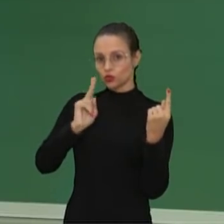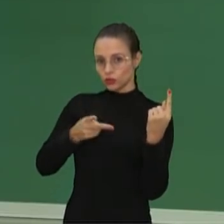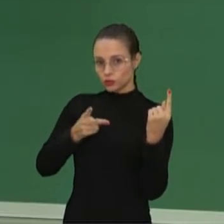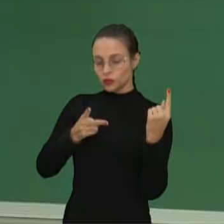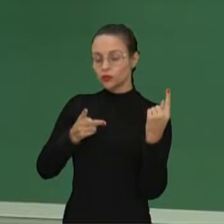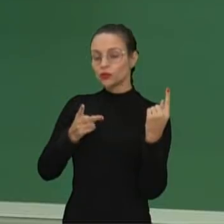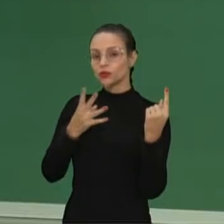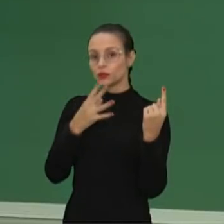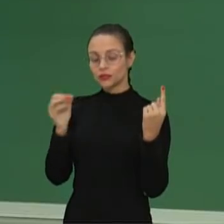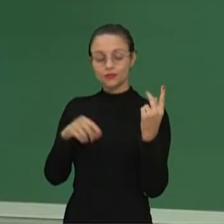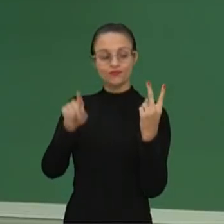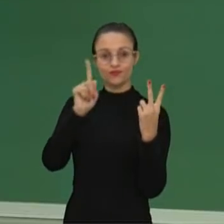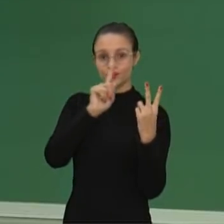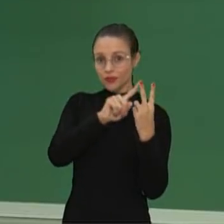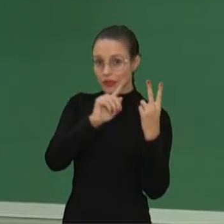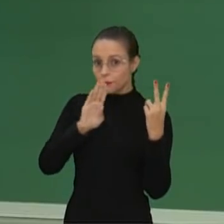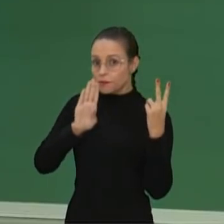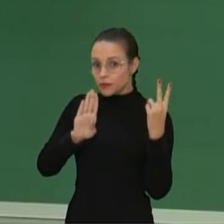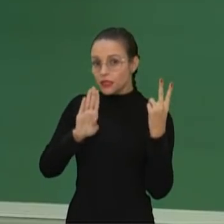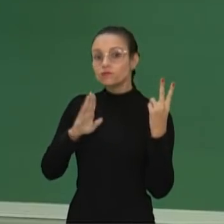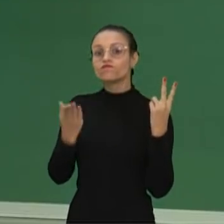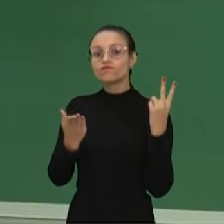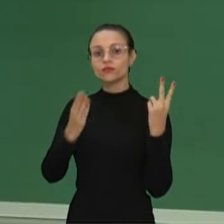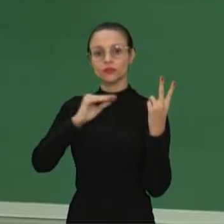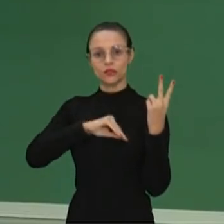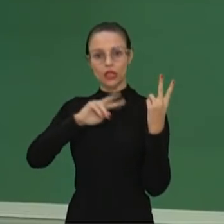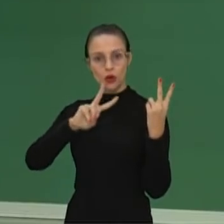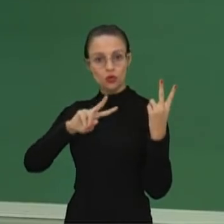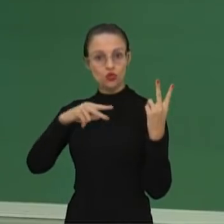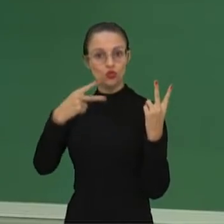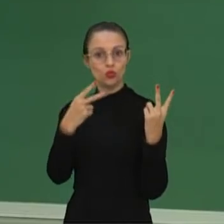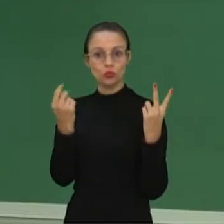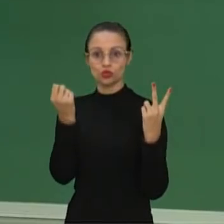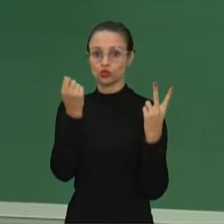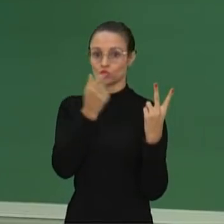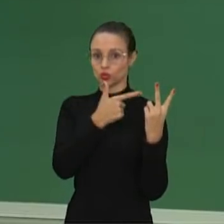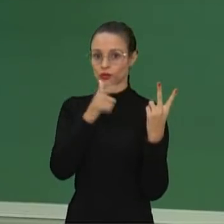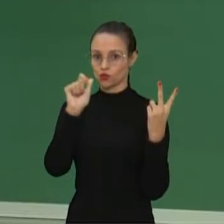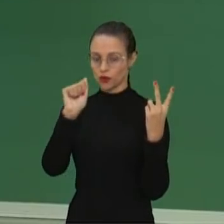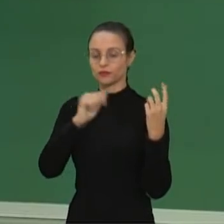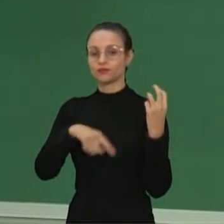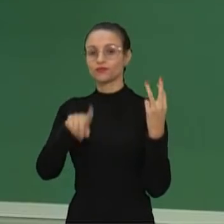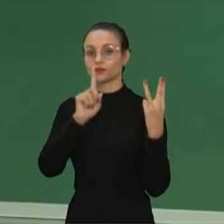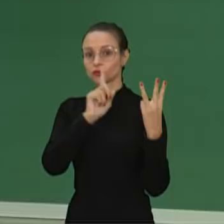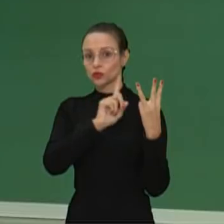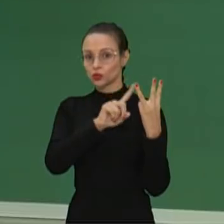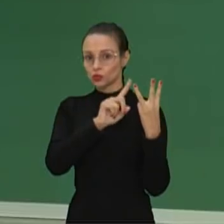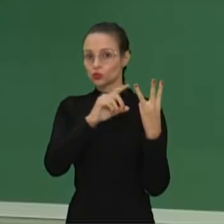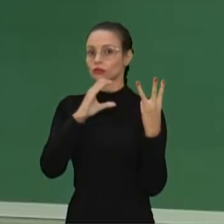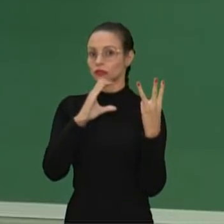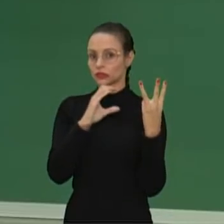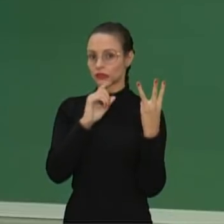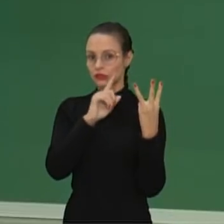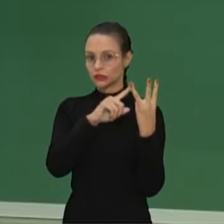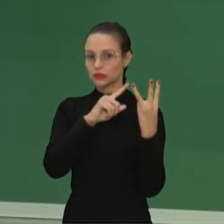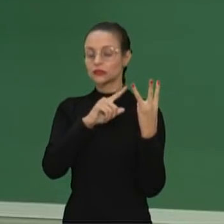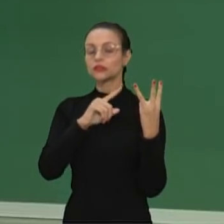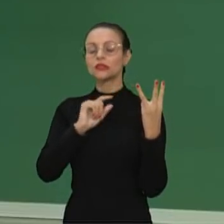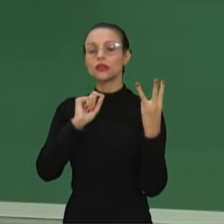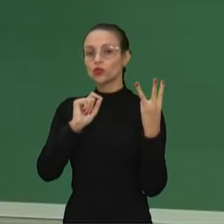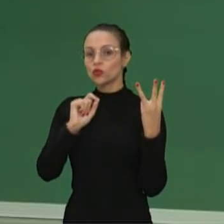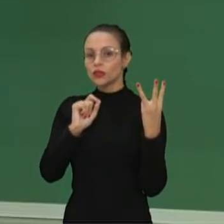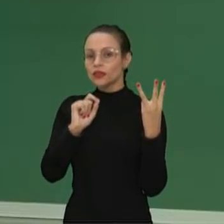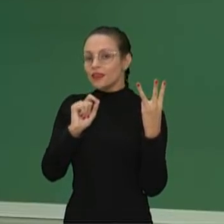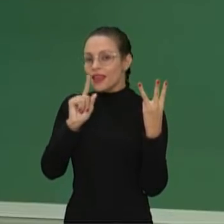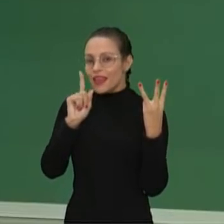O funcionário B ganha quanto? O dobro do funcionário A. E o funcionário C ganha a terça